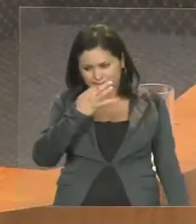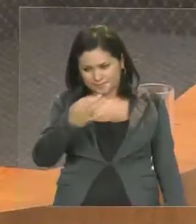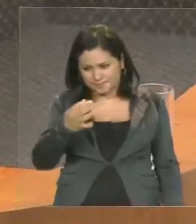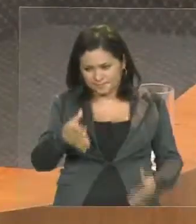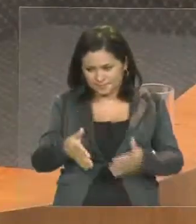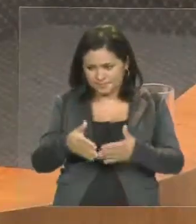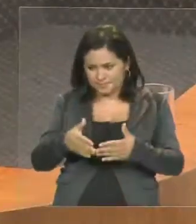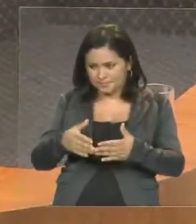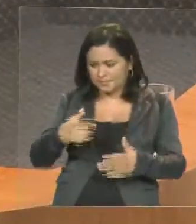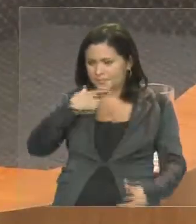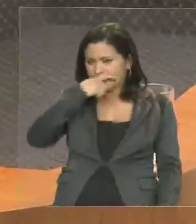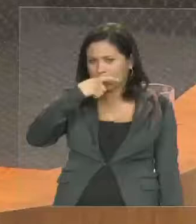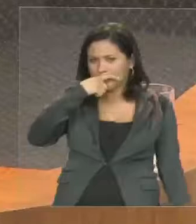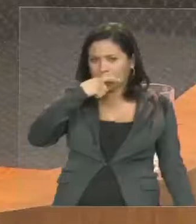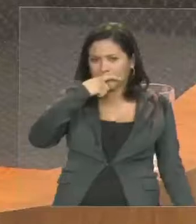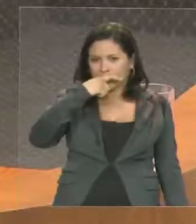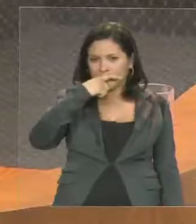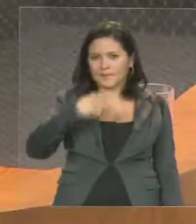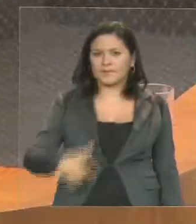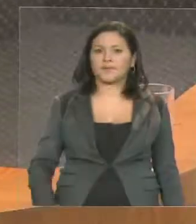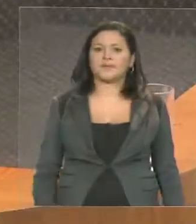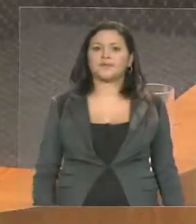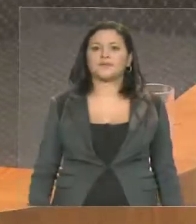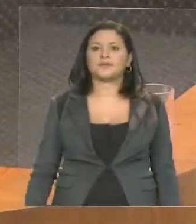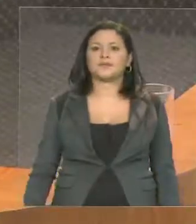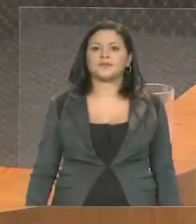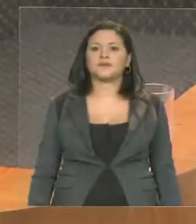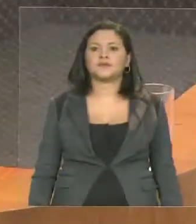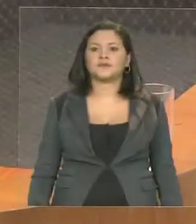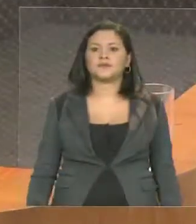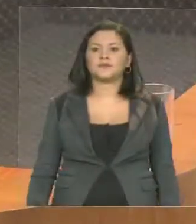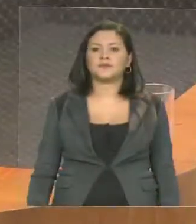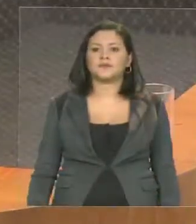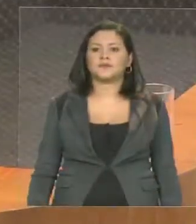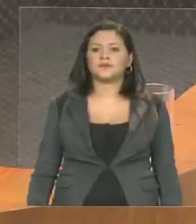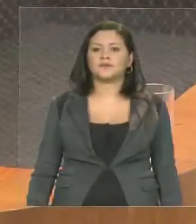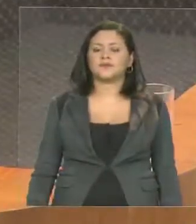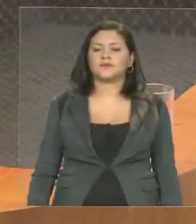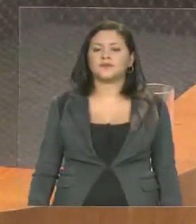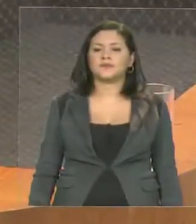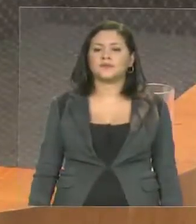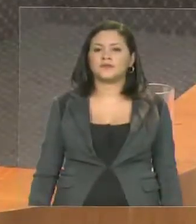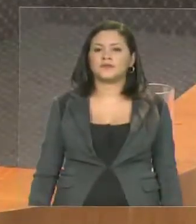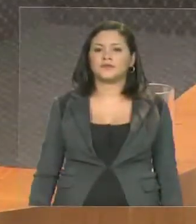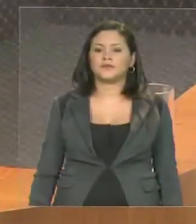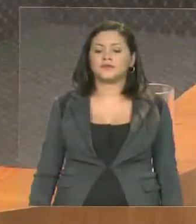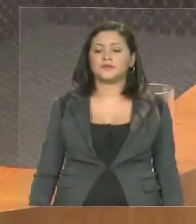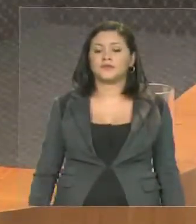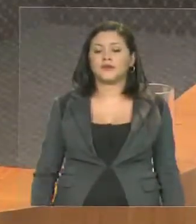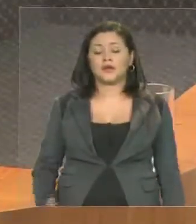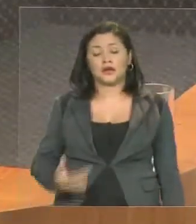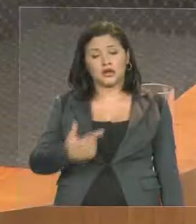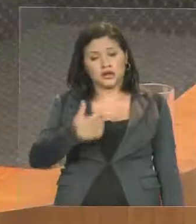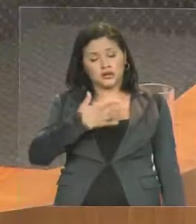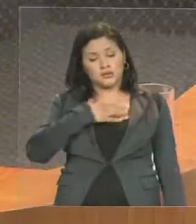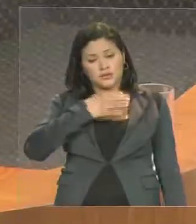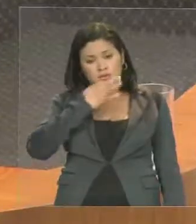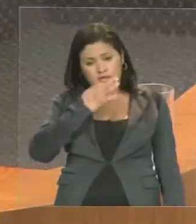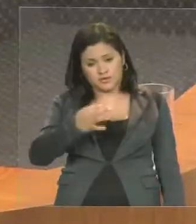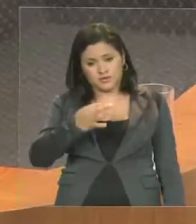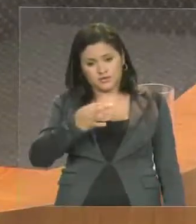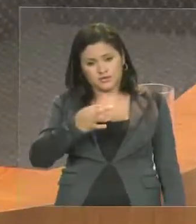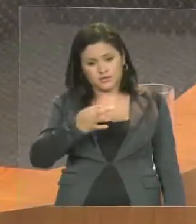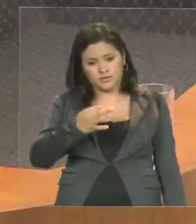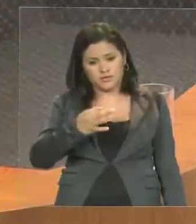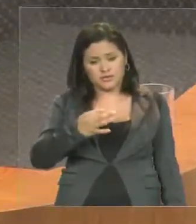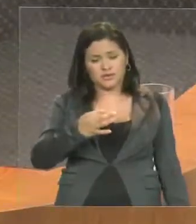Pires. Eu não quero discordar, mas dizendo que eu vejo no Temer a legitimidade, tanto é que o Otelino é legítimo vice-presidente